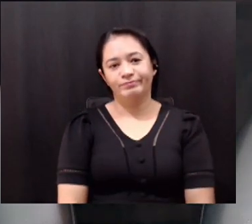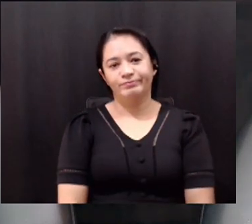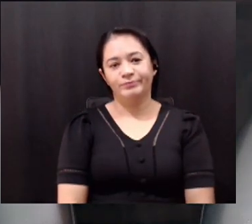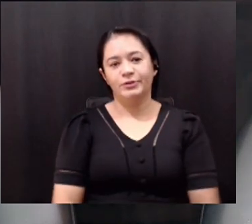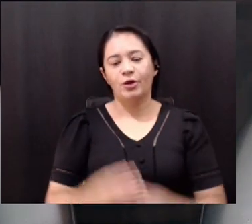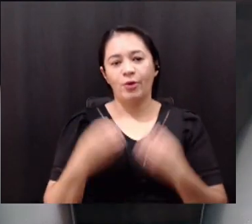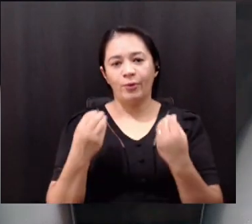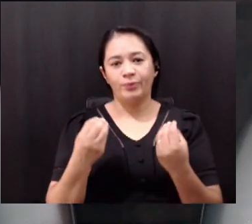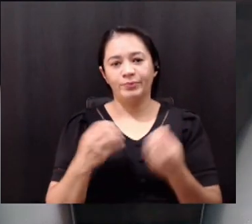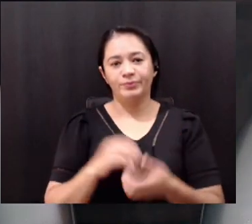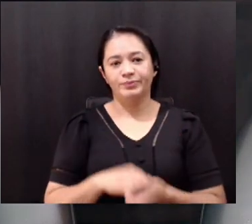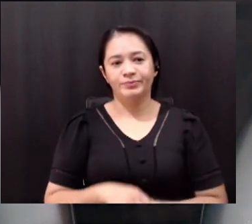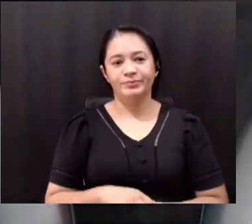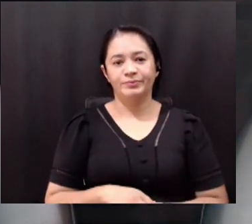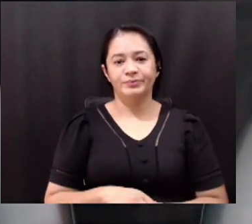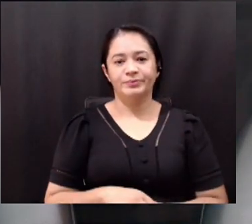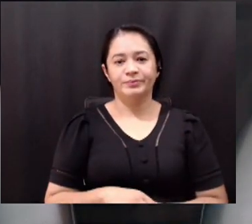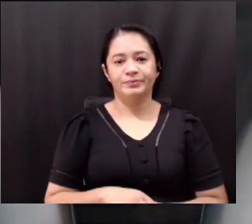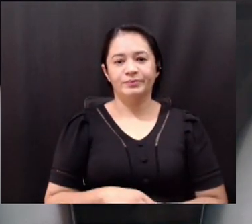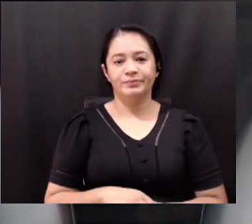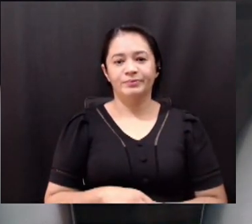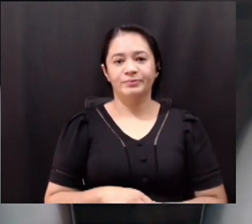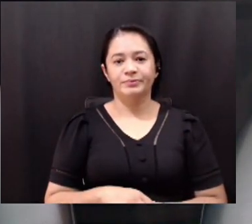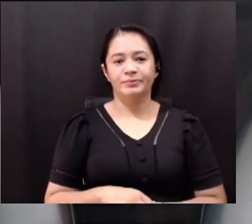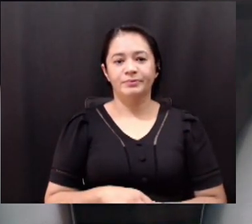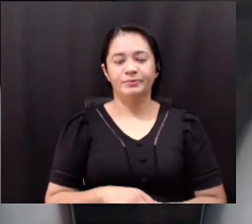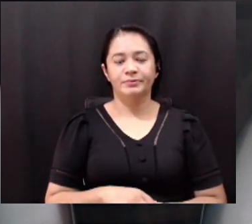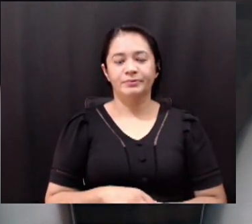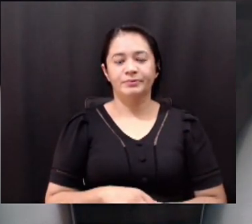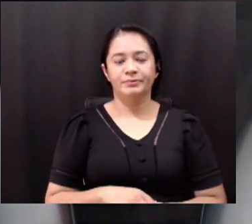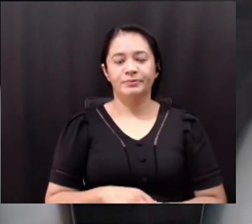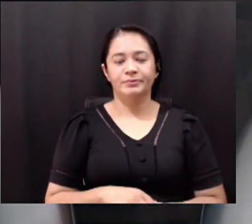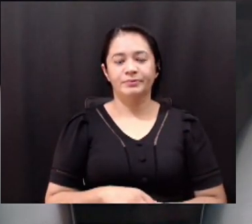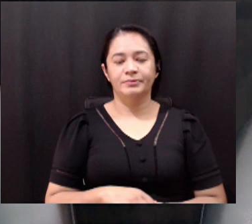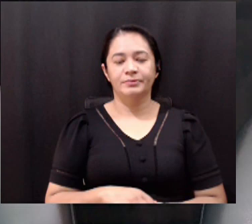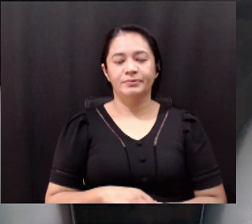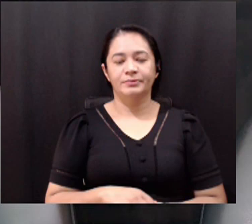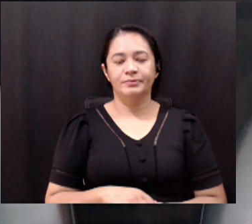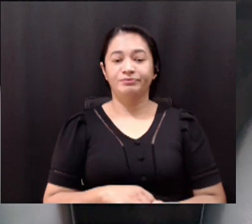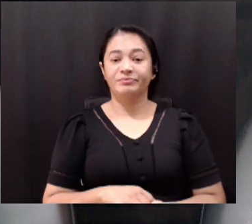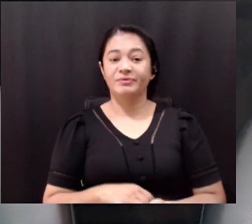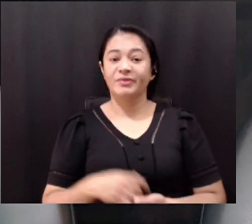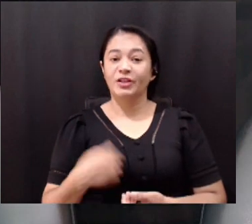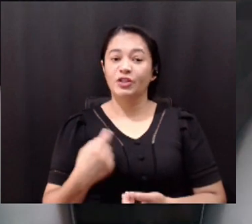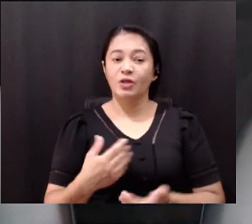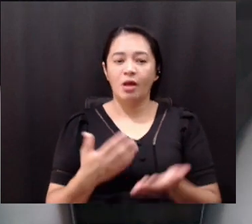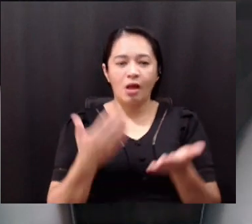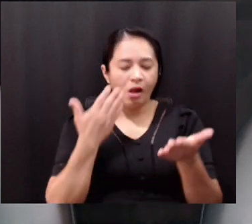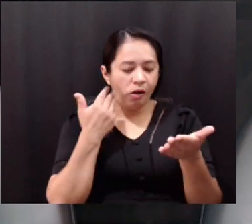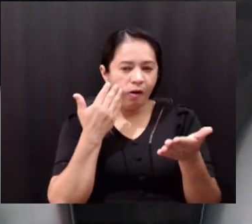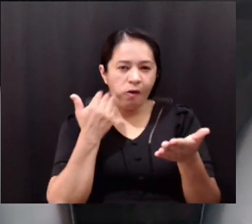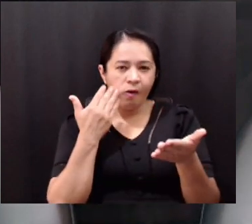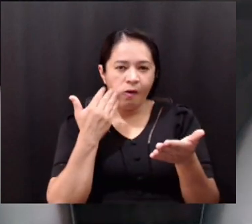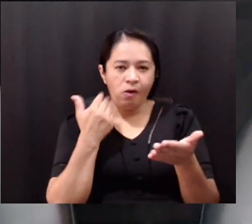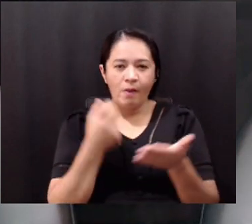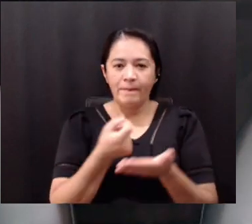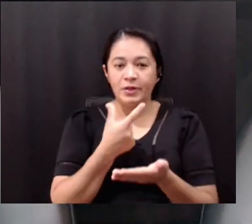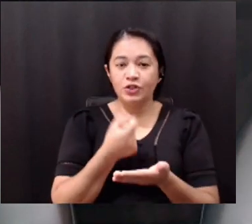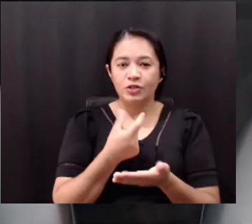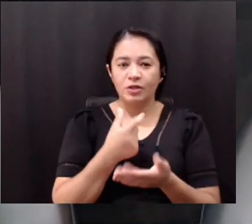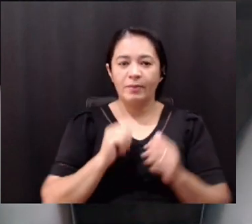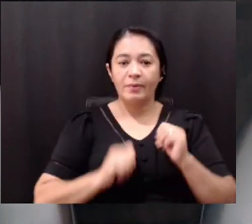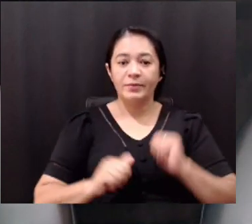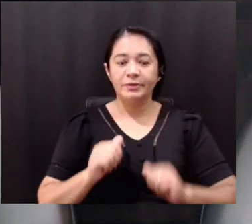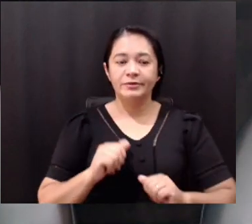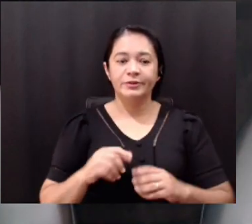o segundo país com maior nível de ansiedade, que consumimos mais medicamentos para ansiedade. Então, o que a gente faz no